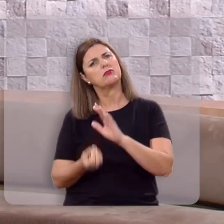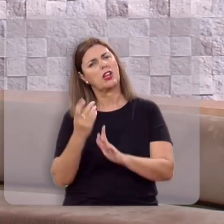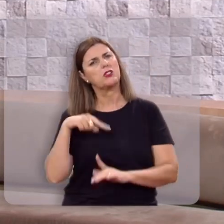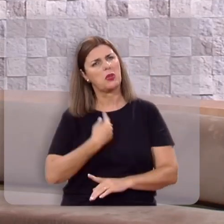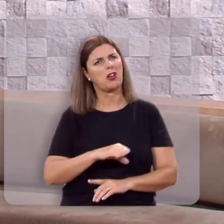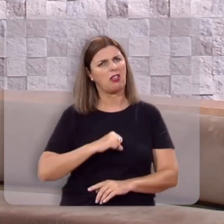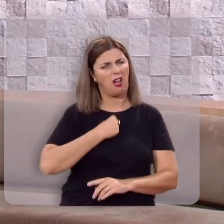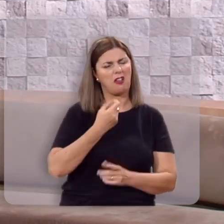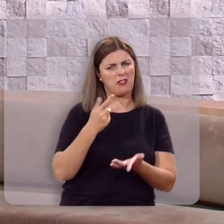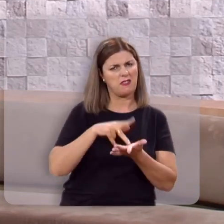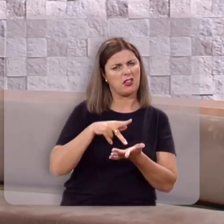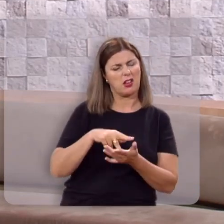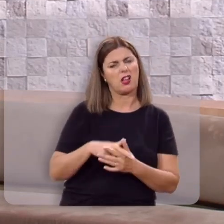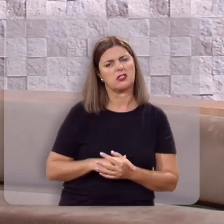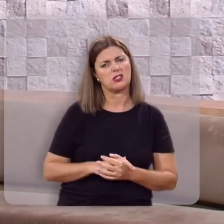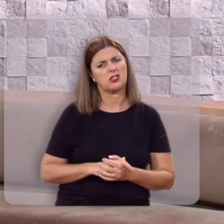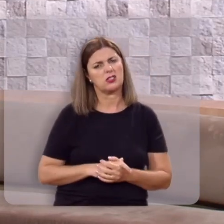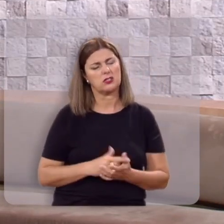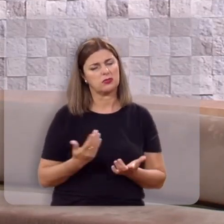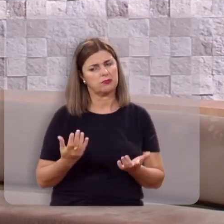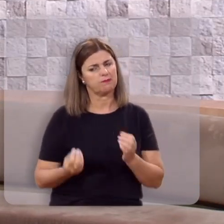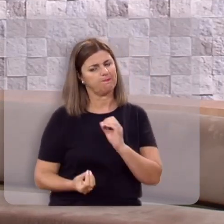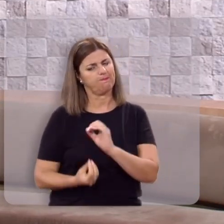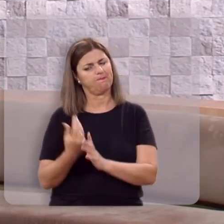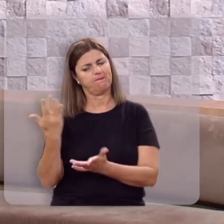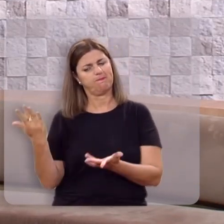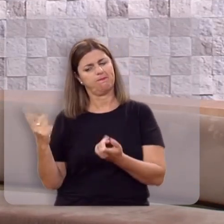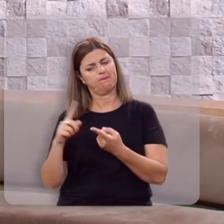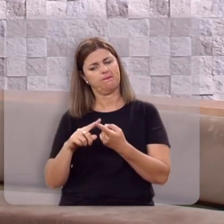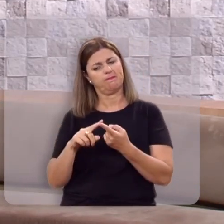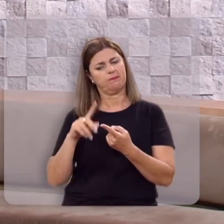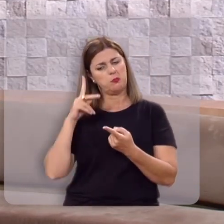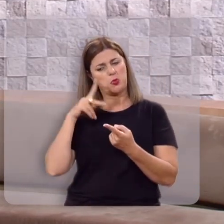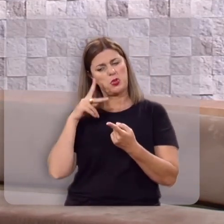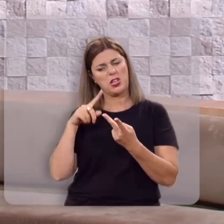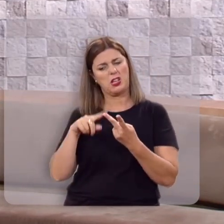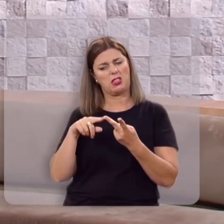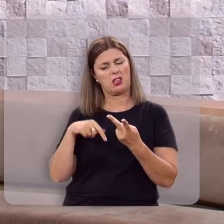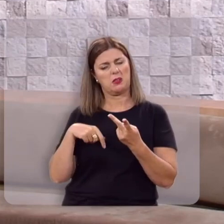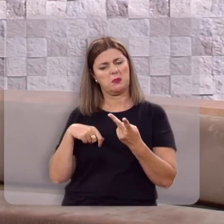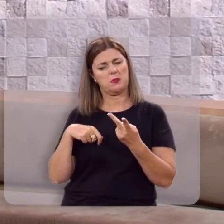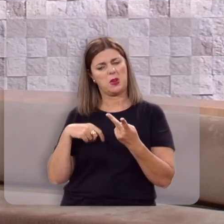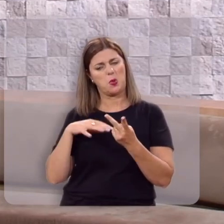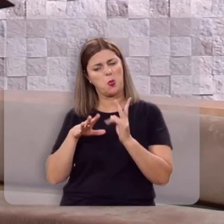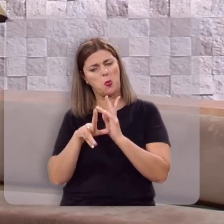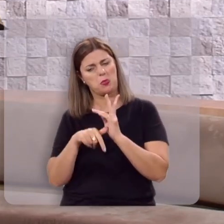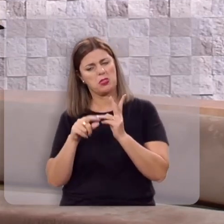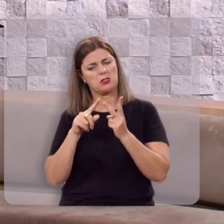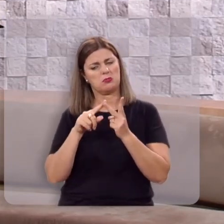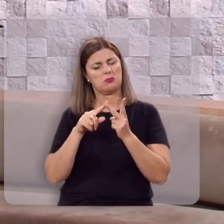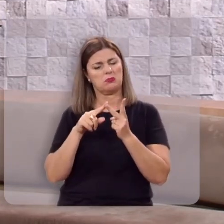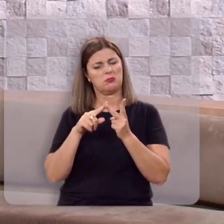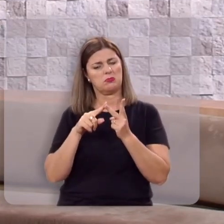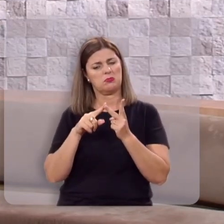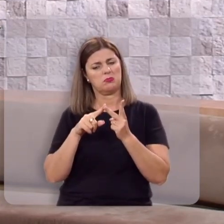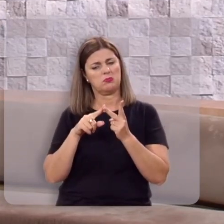que provoca ira na gente, né? Cenário nacional, corrupção,